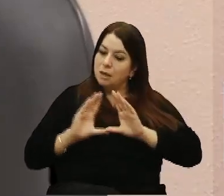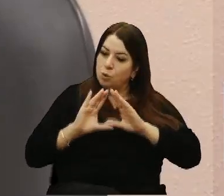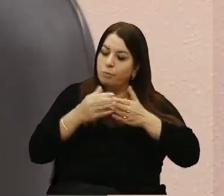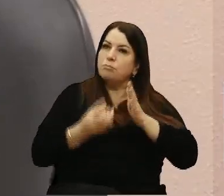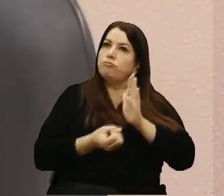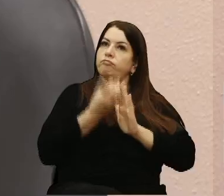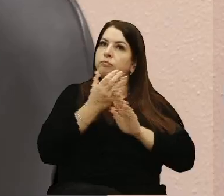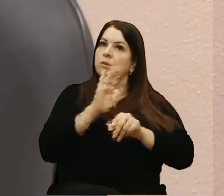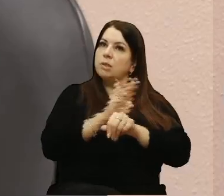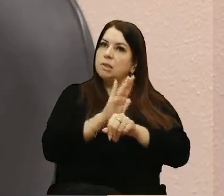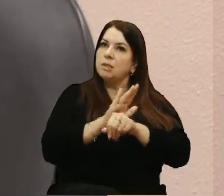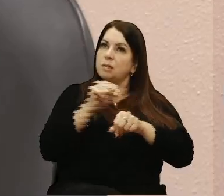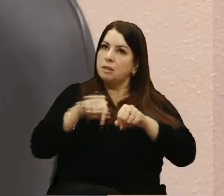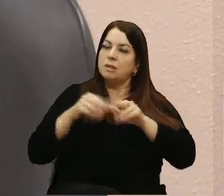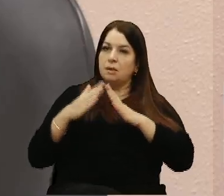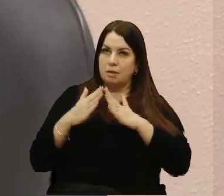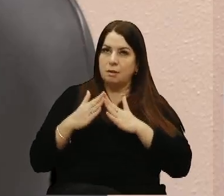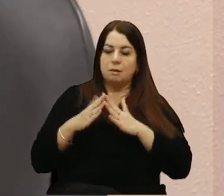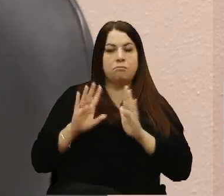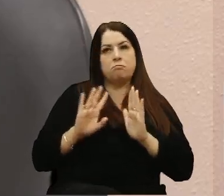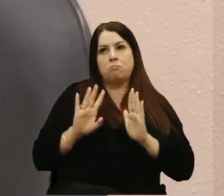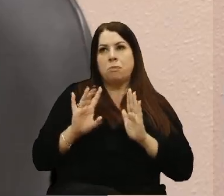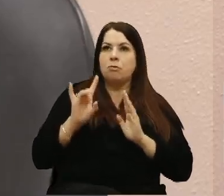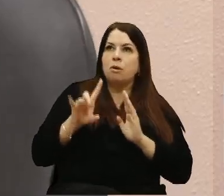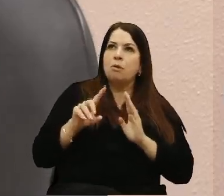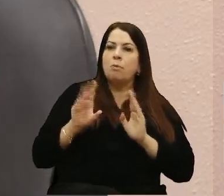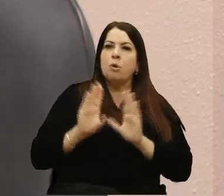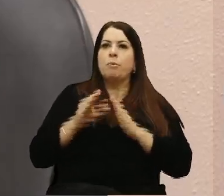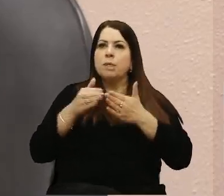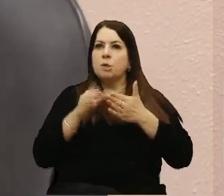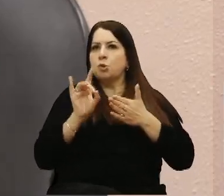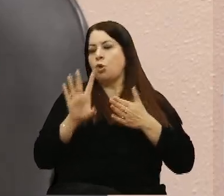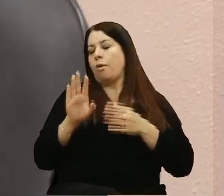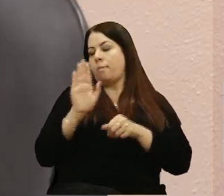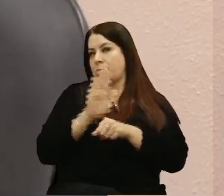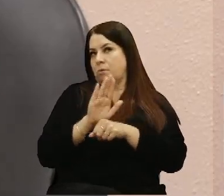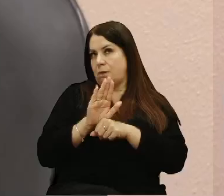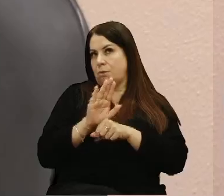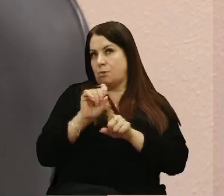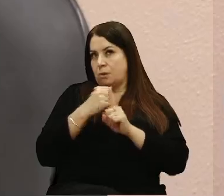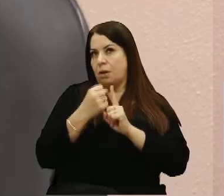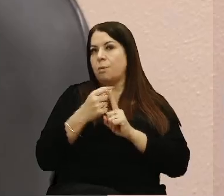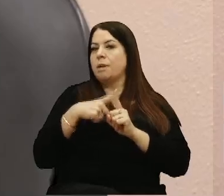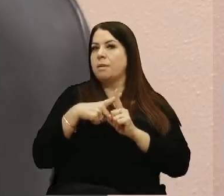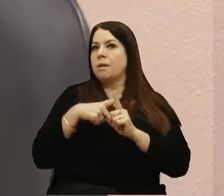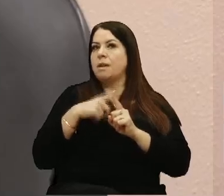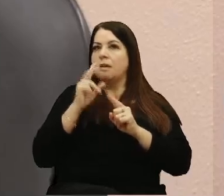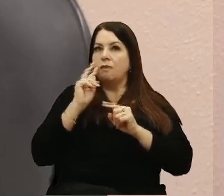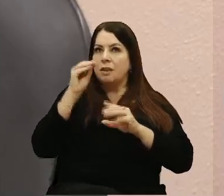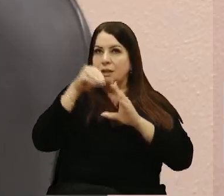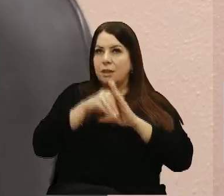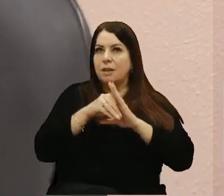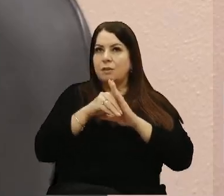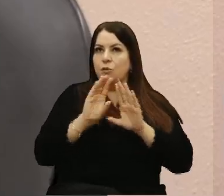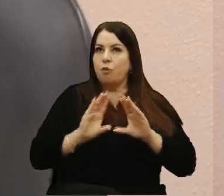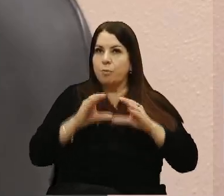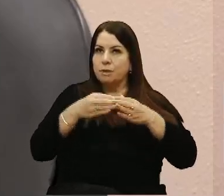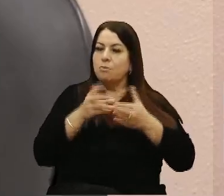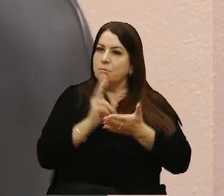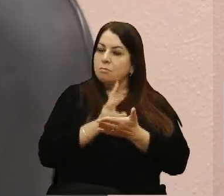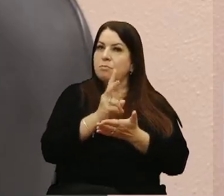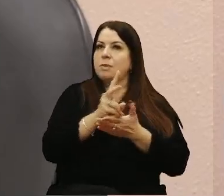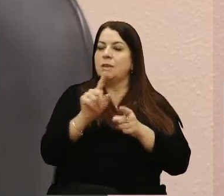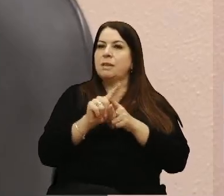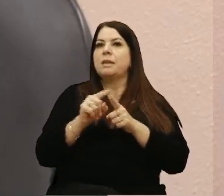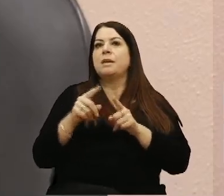da assistência na nossa casa. Não necessariamente precisa ser uma comissão só para assistência, mas que ela esteja previsto dentro das nossas comissões permanentes,